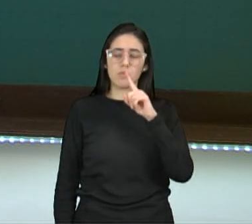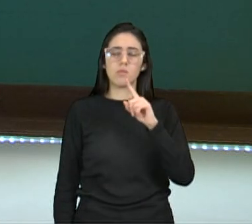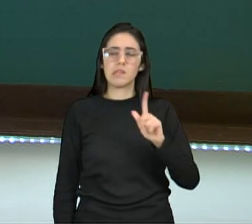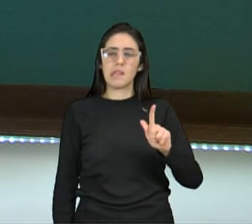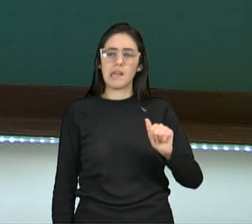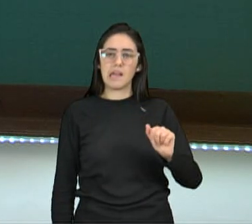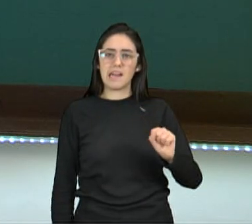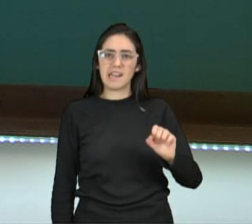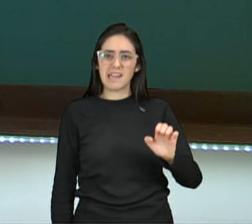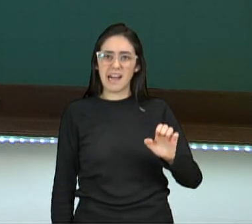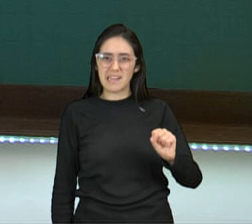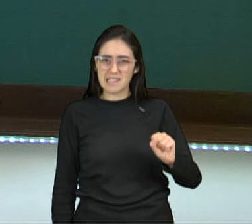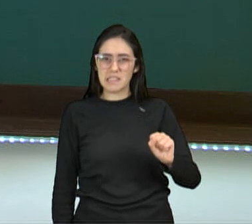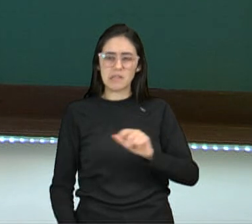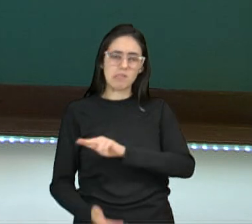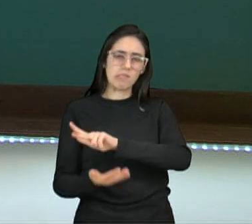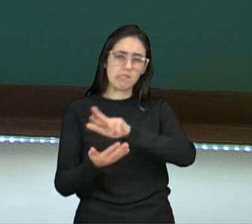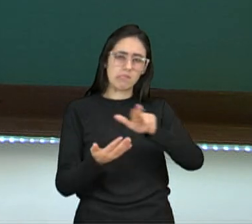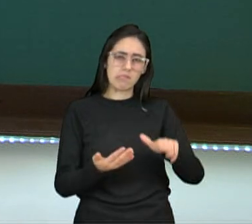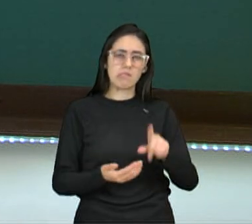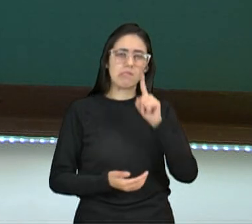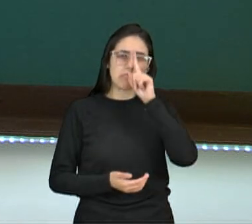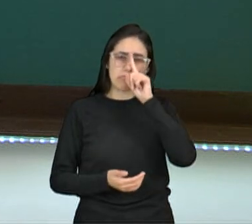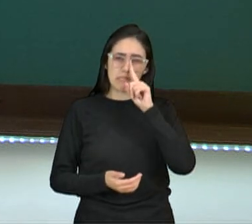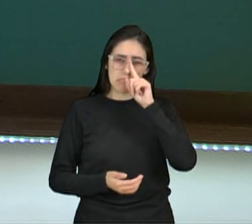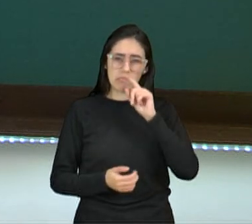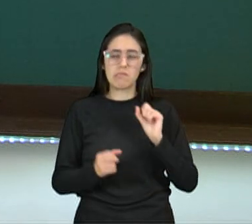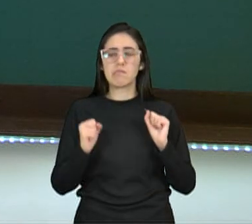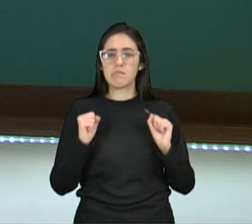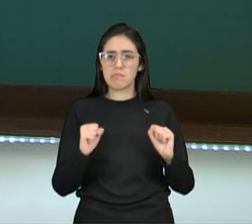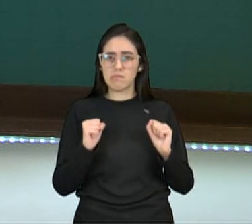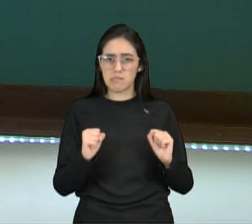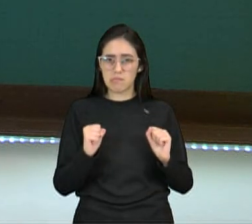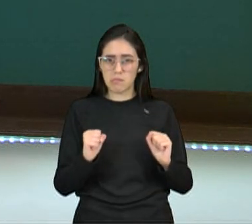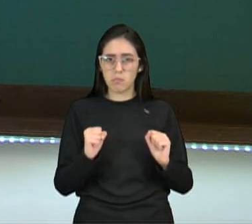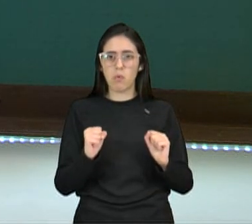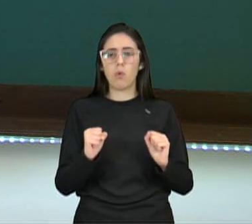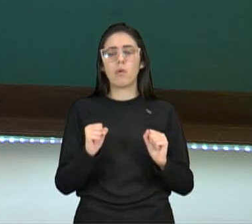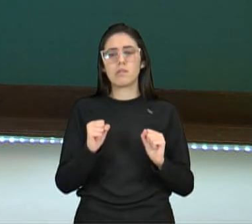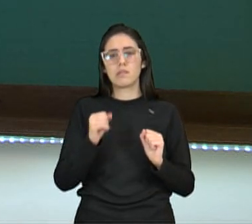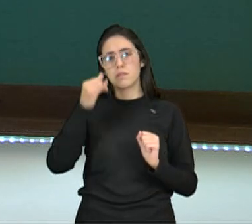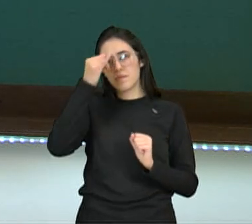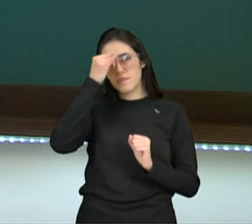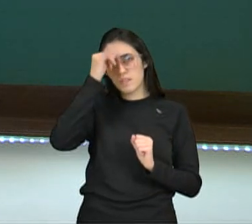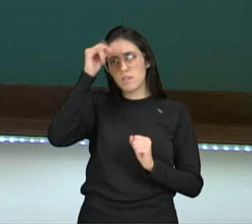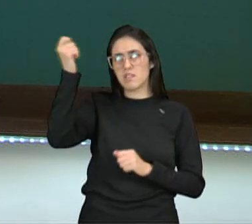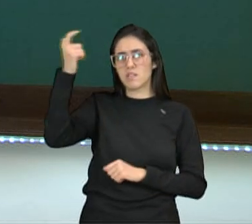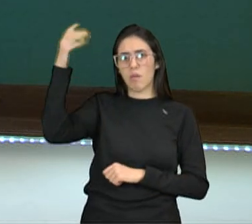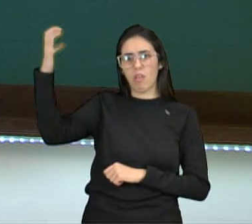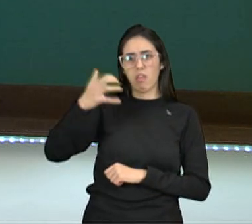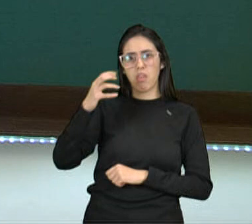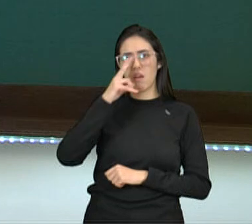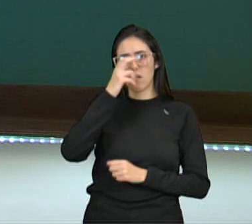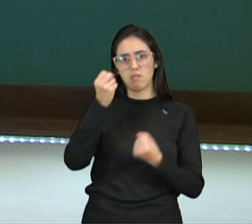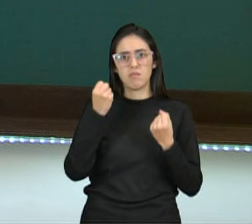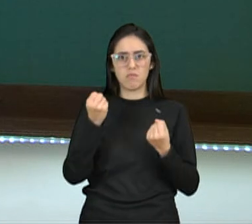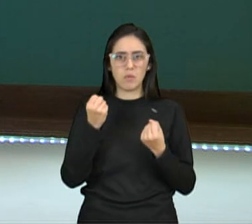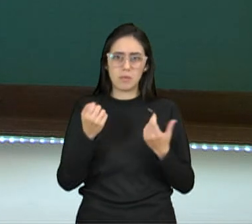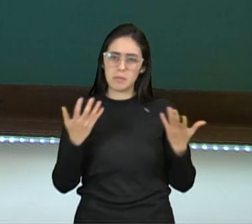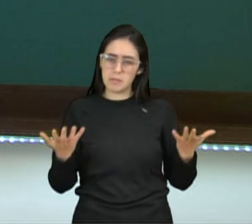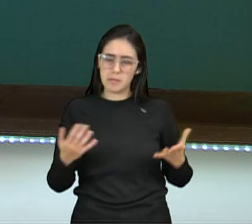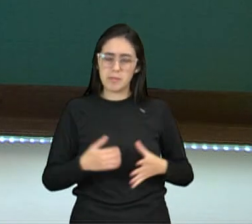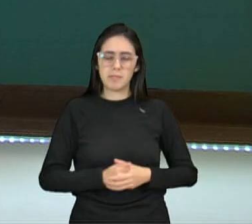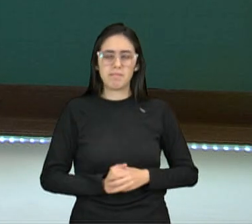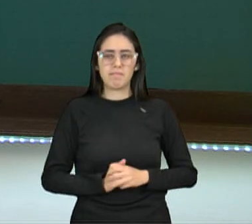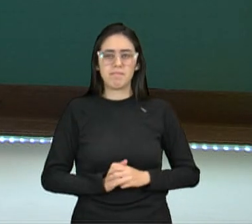gases presentes ali, que podem segurar, vamos dizer assim, mais a radiação solar e elevar as temperaturas aqui